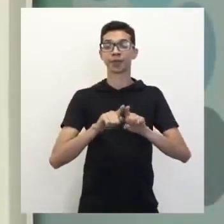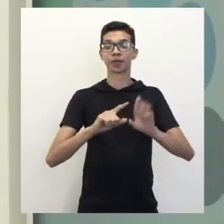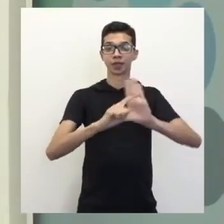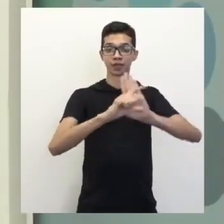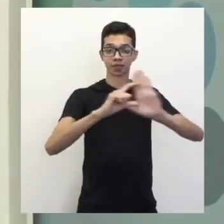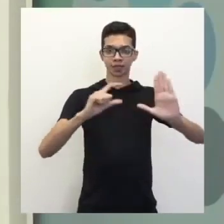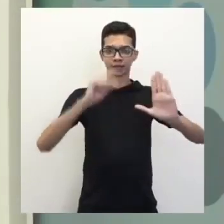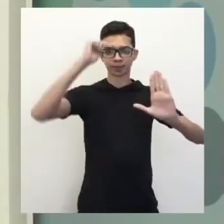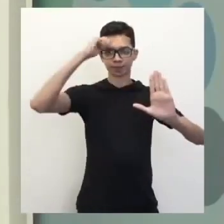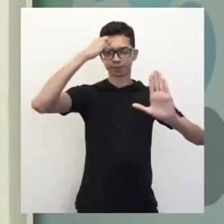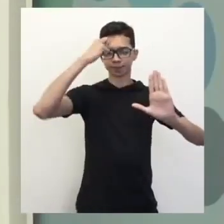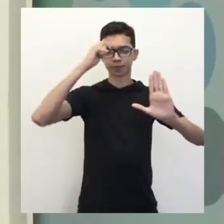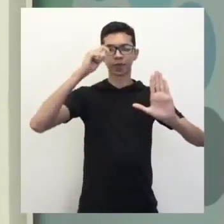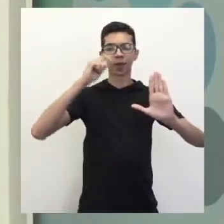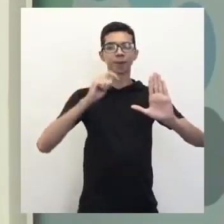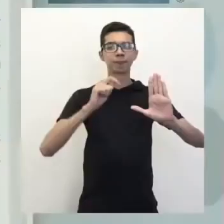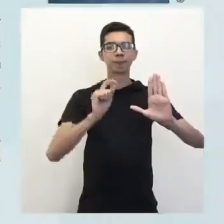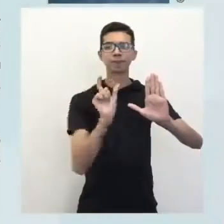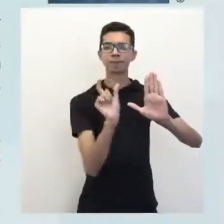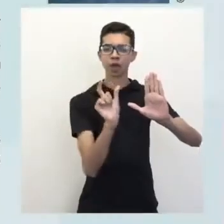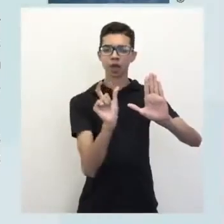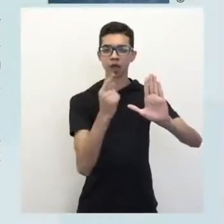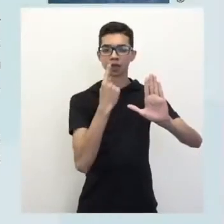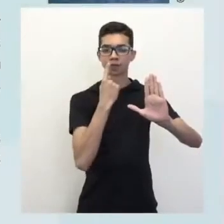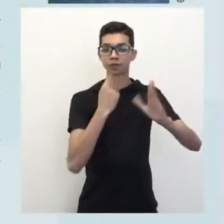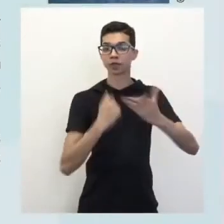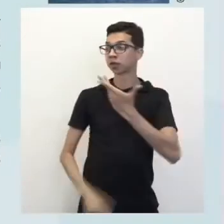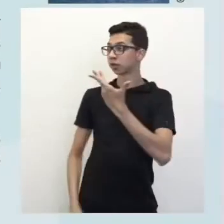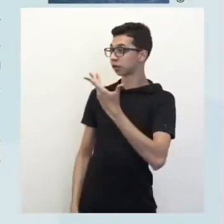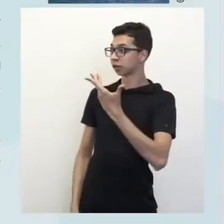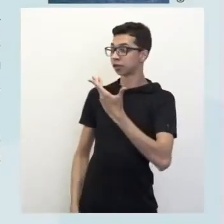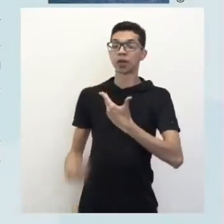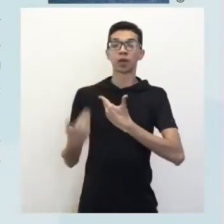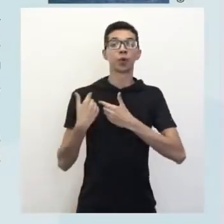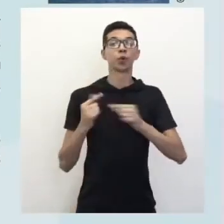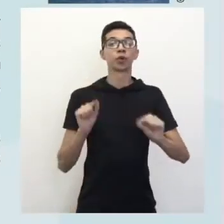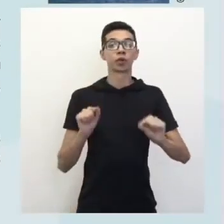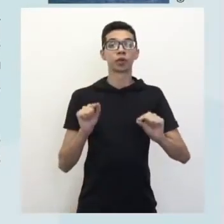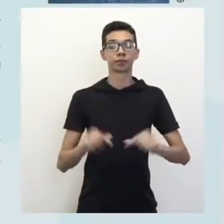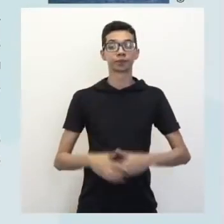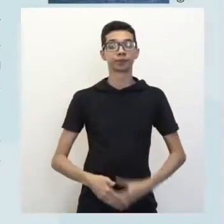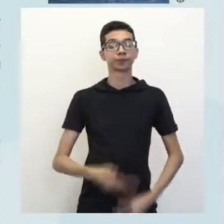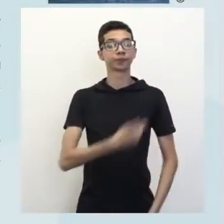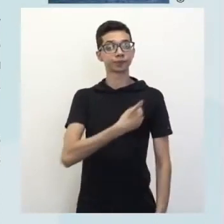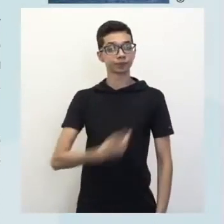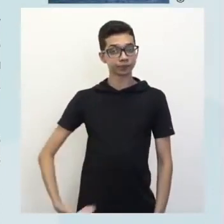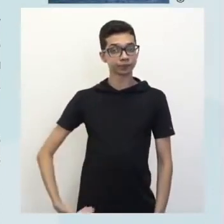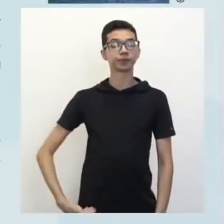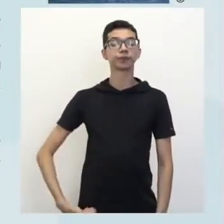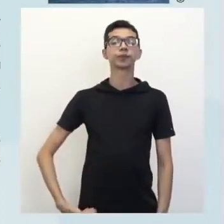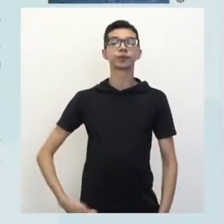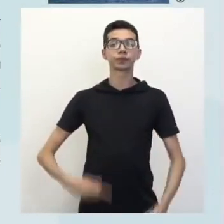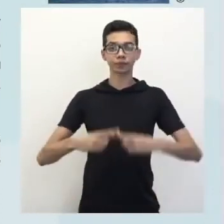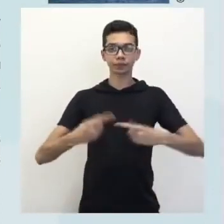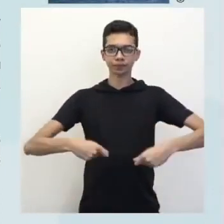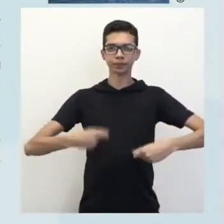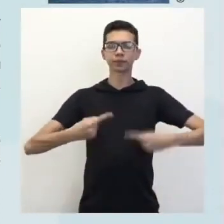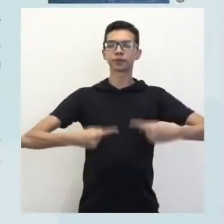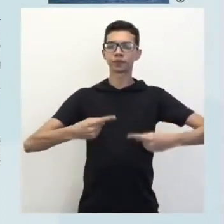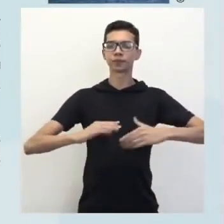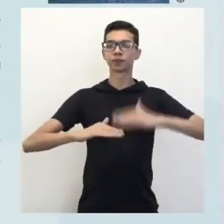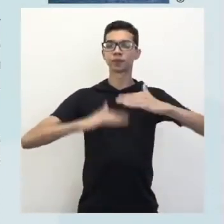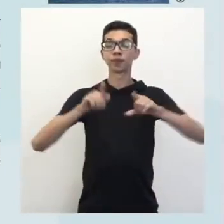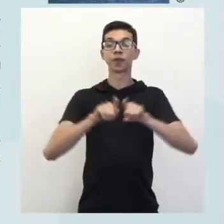negrito, dizendo que isso aí é responsabilidade do poder público, porque ele tem que desenvolver políticas, mas também